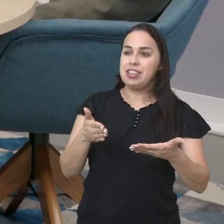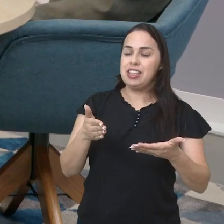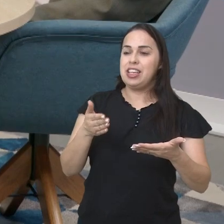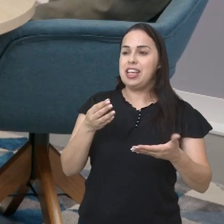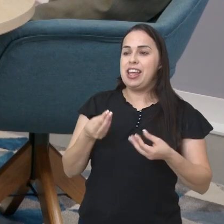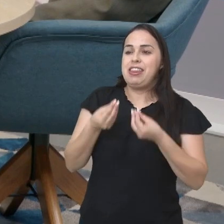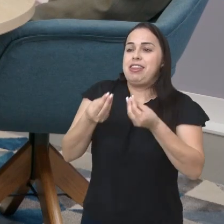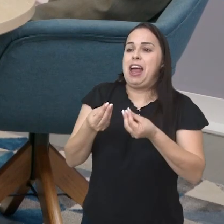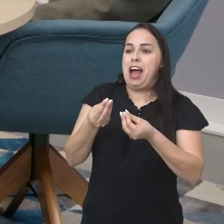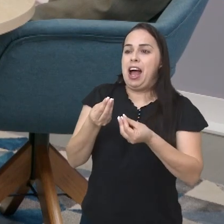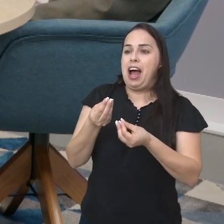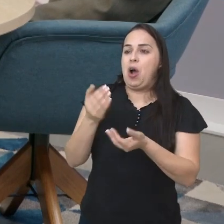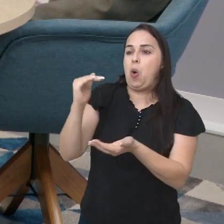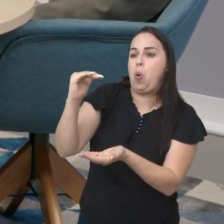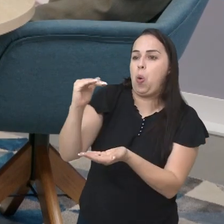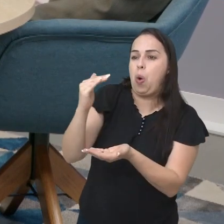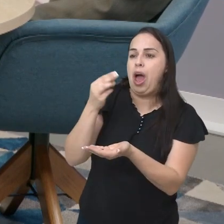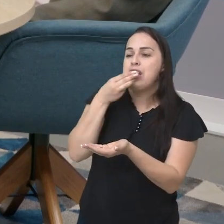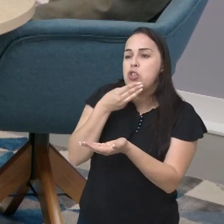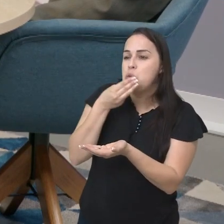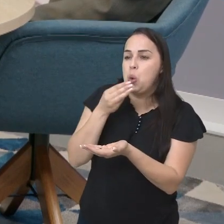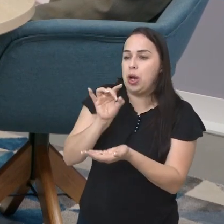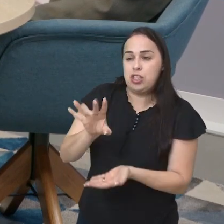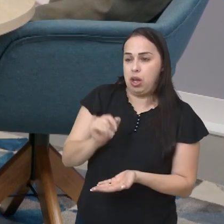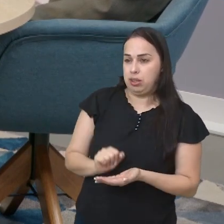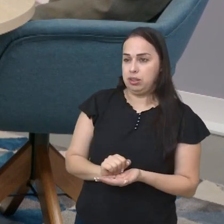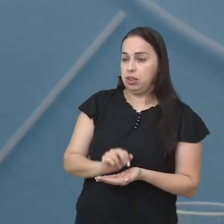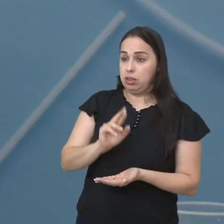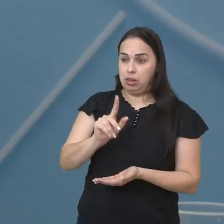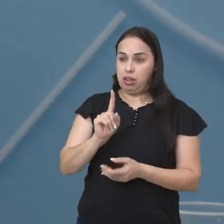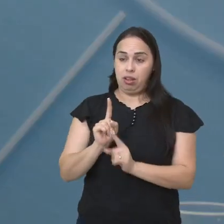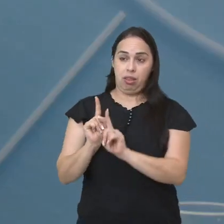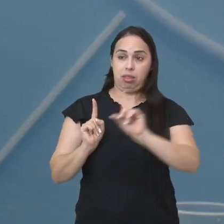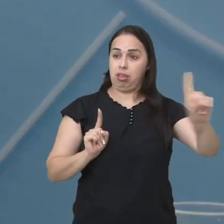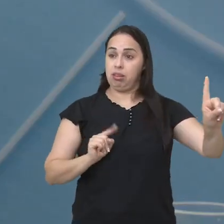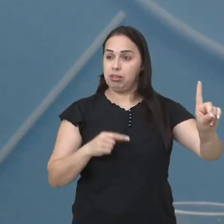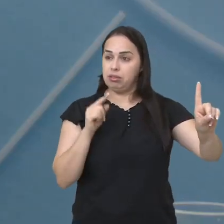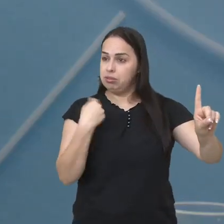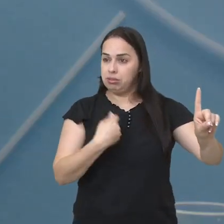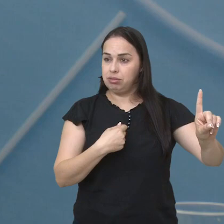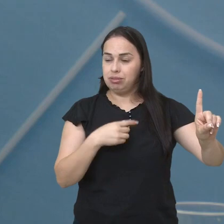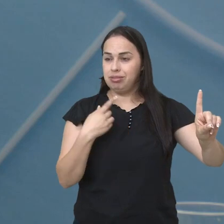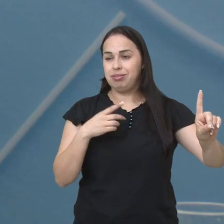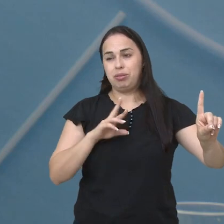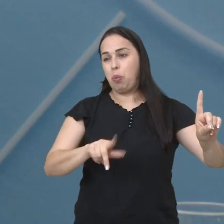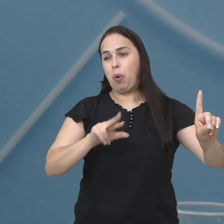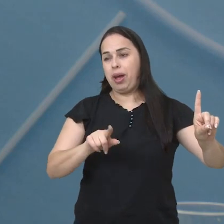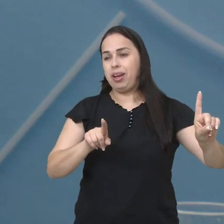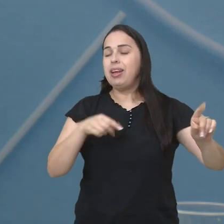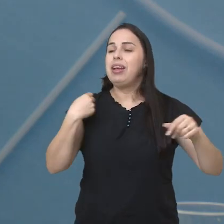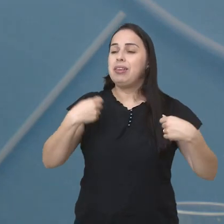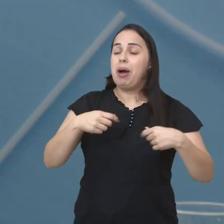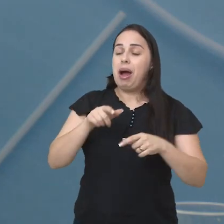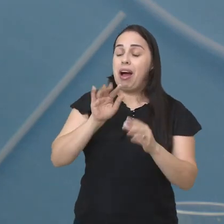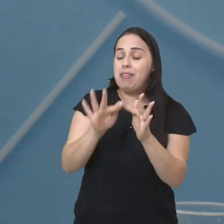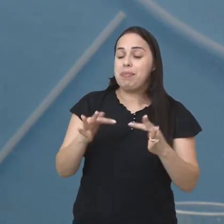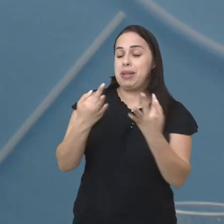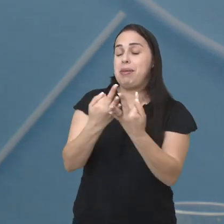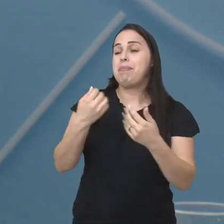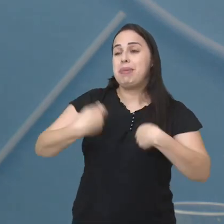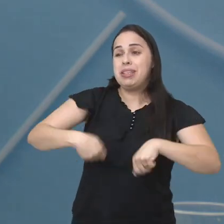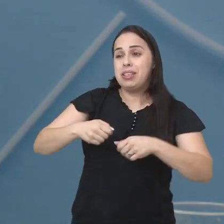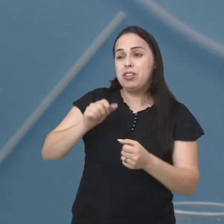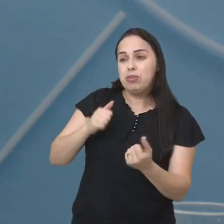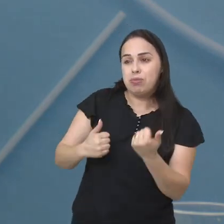pacotinho de açúcar mesa, ali. Né? A pessoa, a família, ela precisa de um suporte. Então, assim, é muito